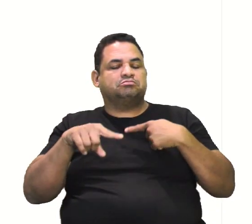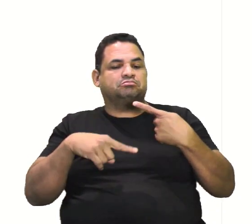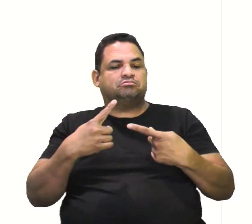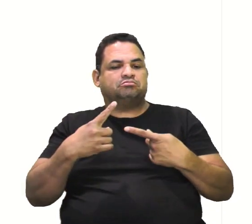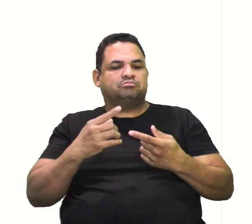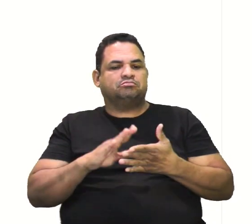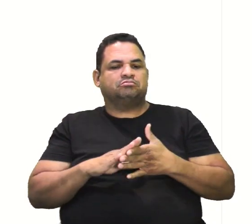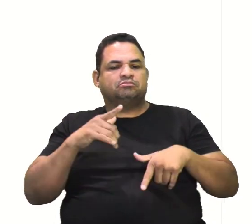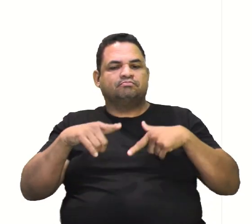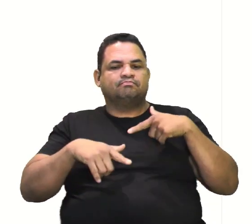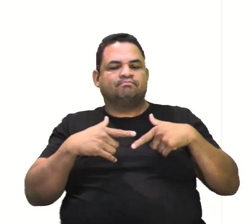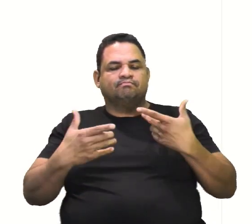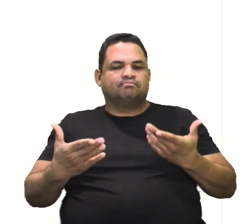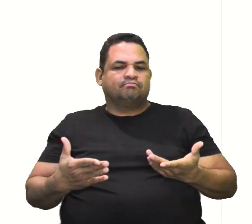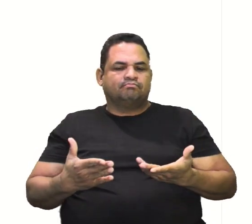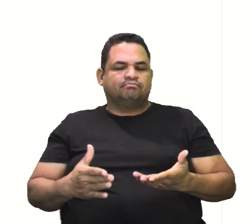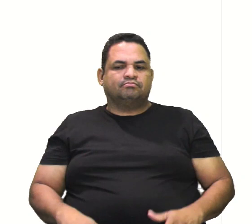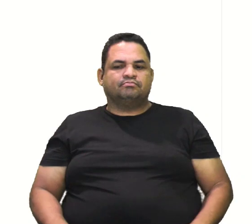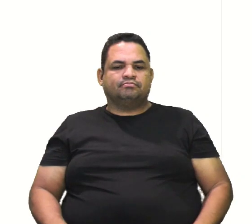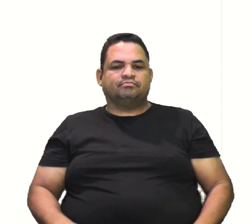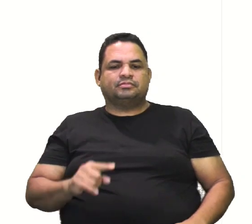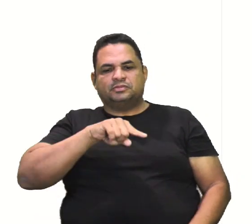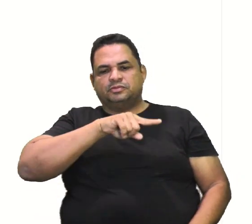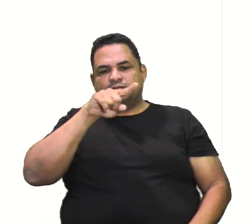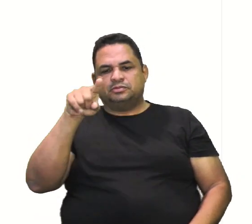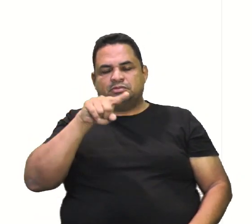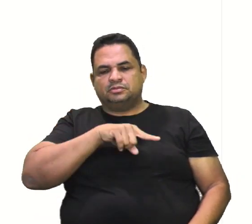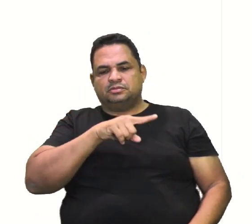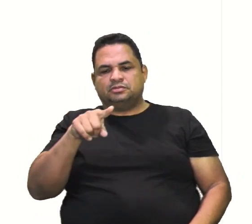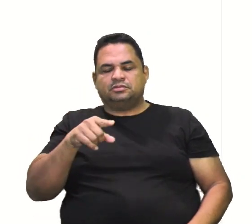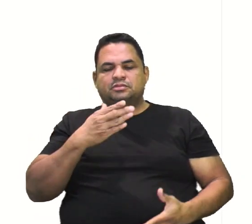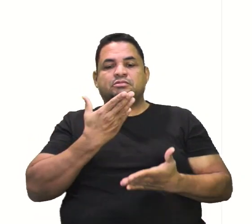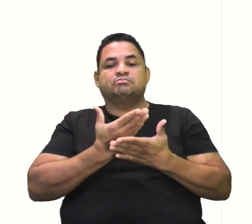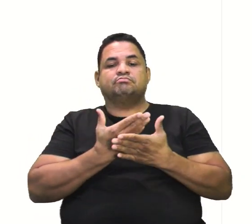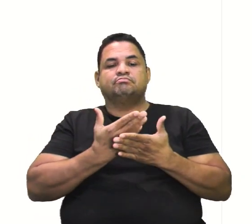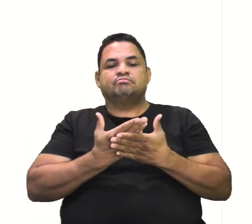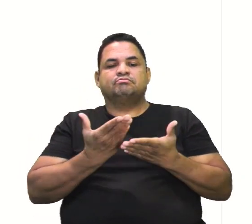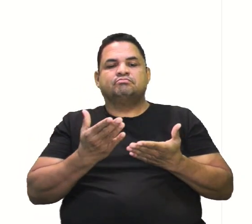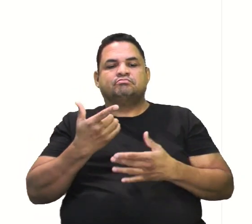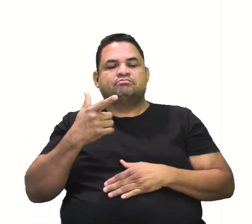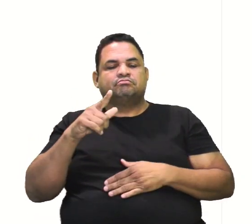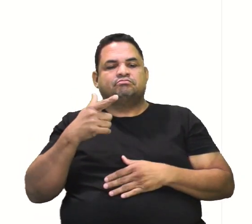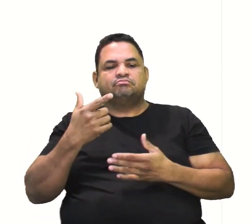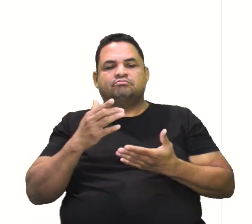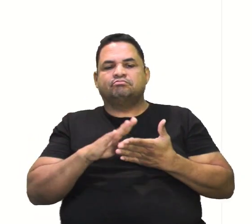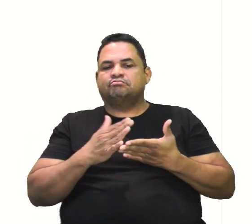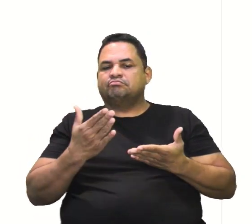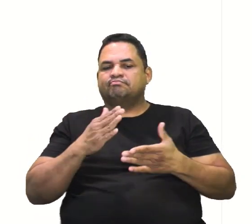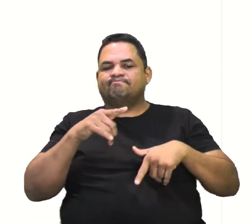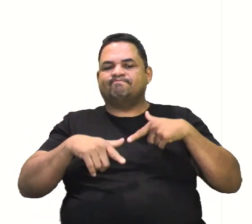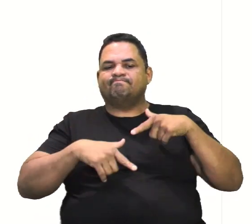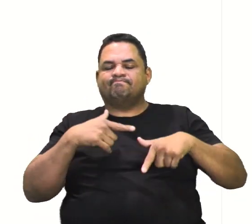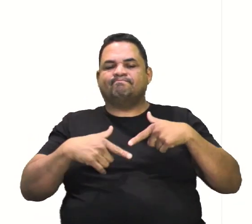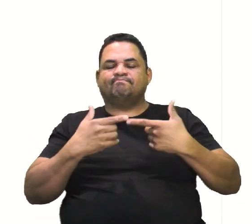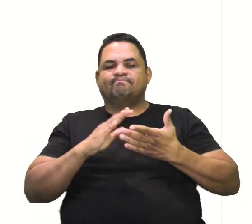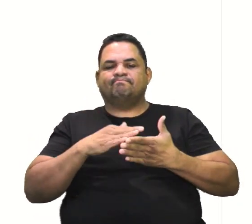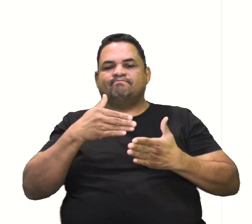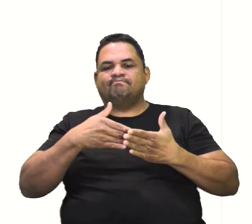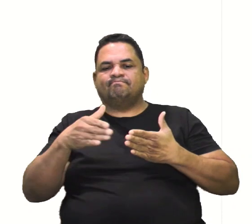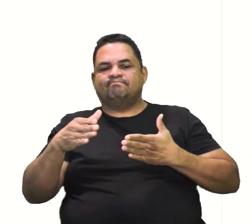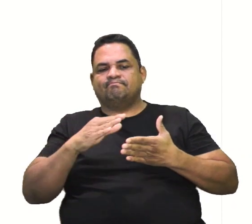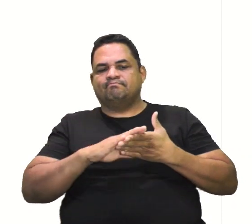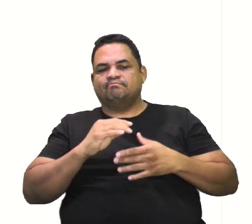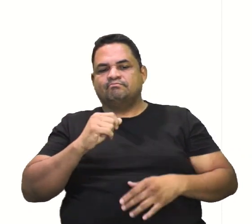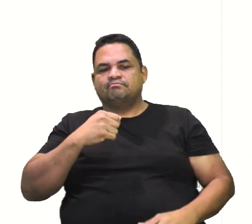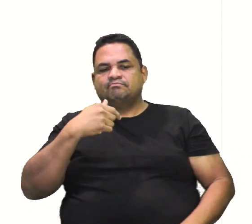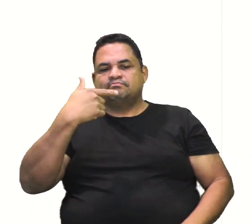3, vai dar um trabalhão danado. Lembra aquele chuveirinho que nós fizemos lá na última aula? Pois é, para não ter esse trabalho, você faz o quê? Você sabe que para eliminar